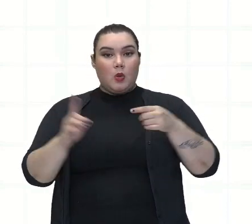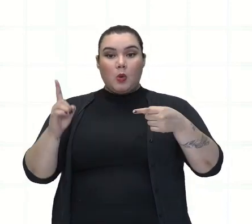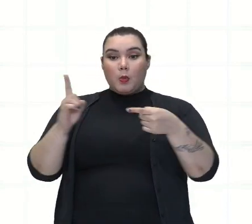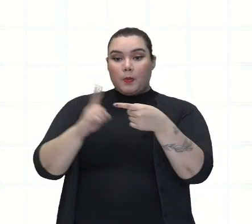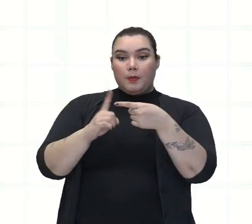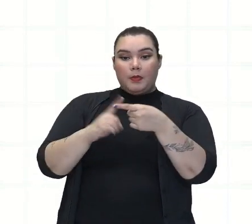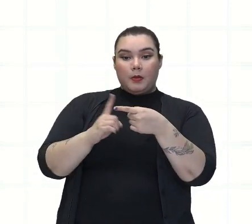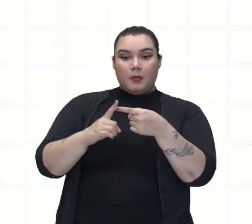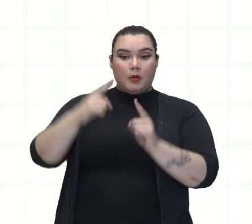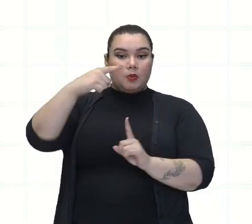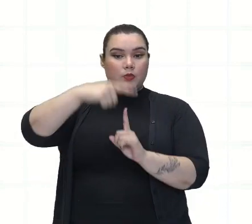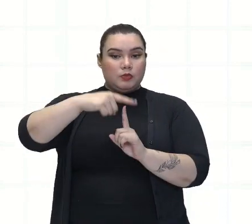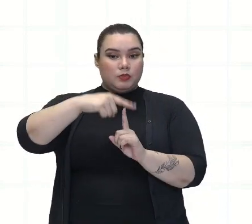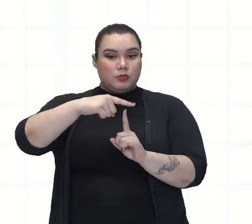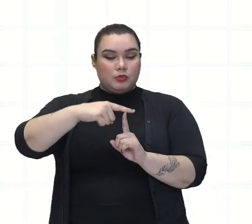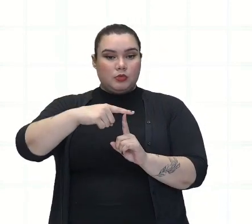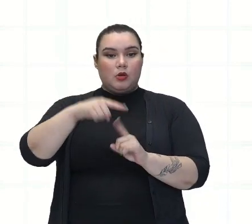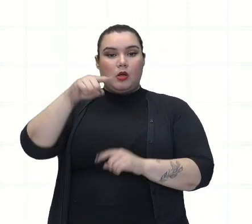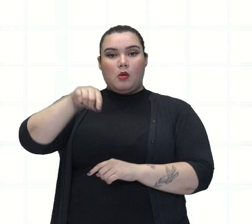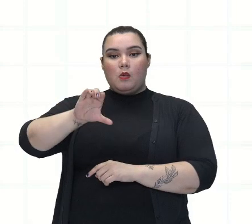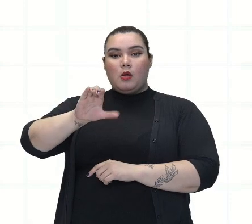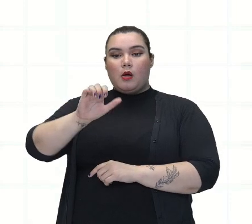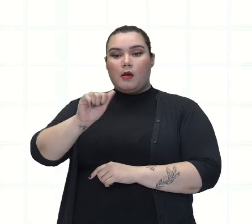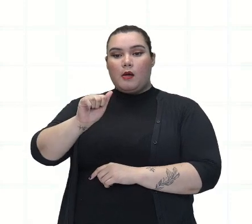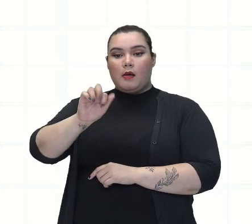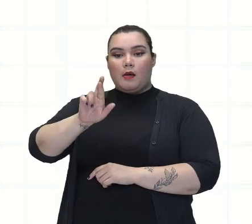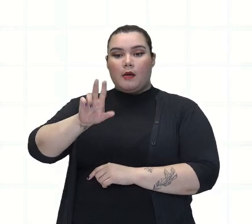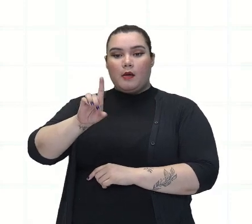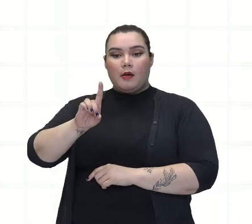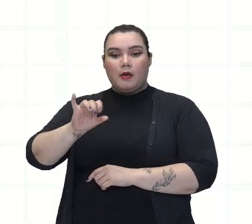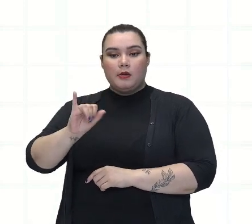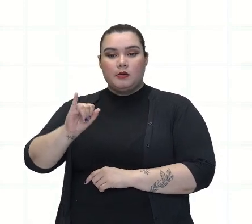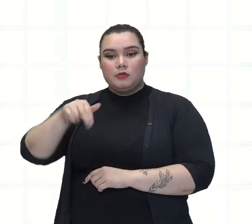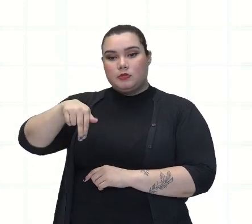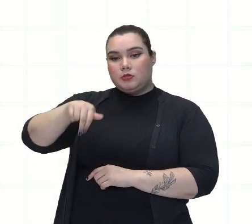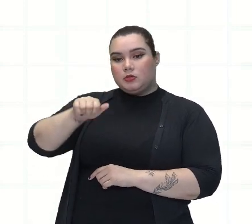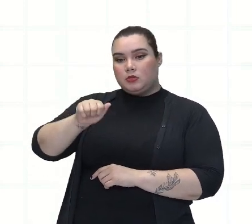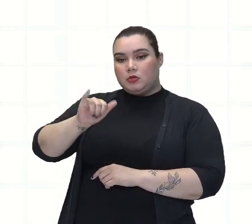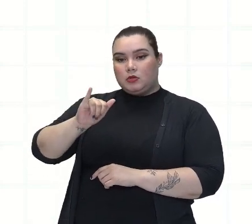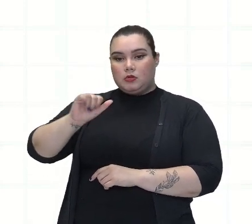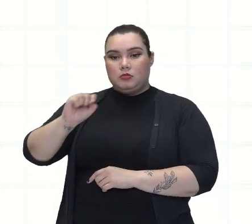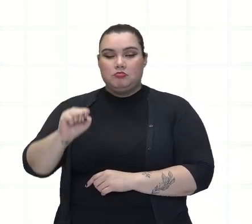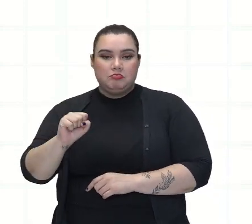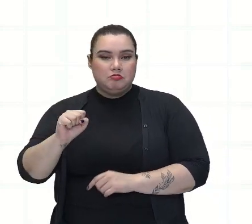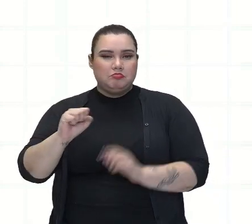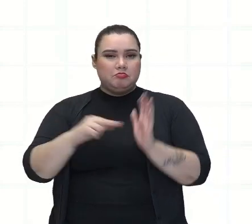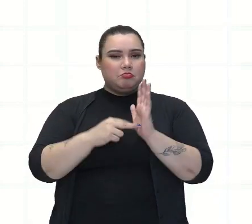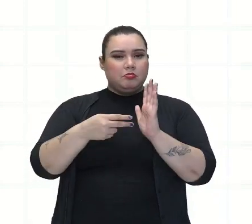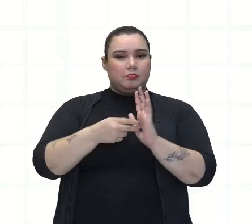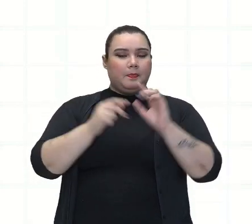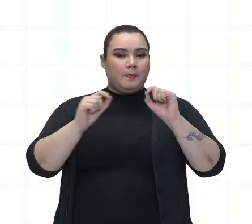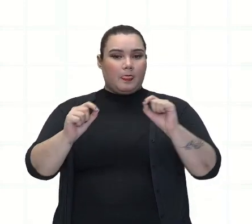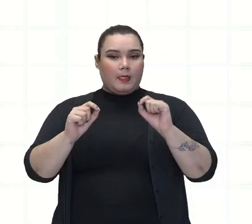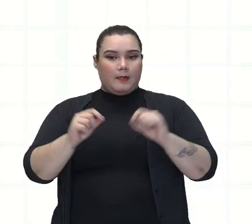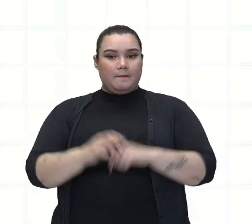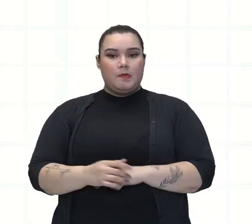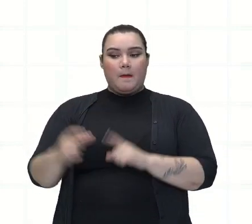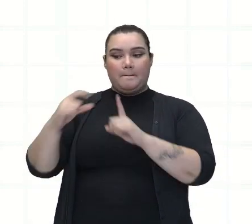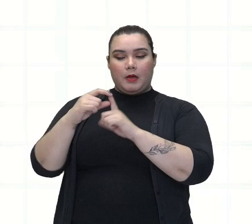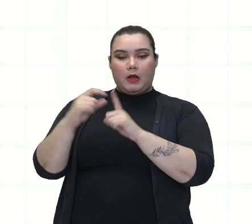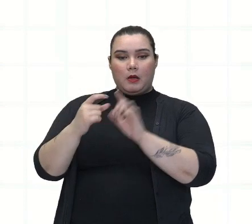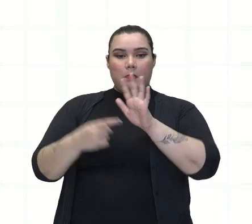primeira é o cardinais. Vamos conhecê-los. O que são os cardinais? Palavras que